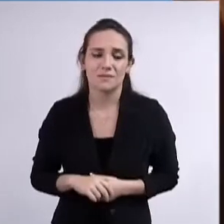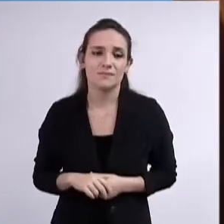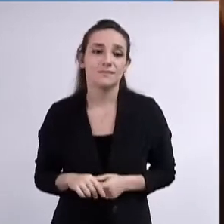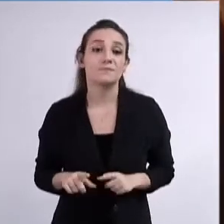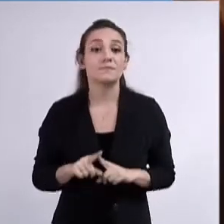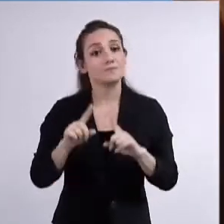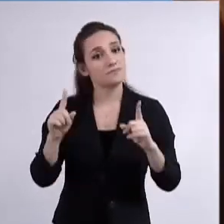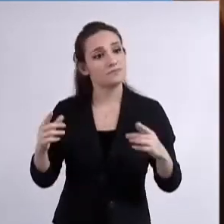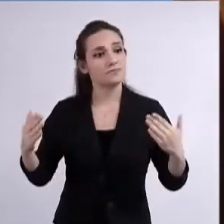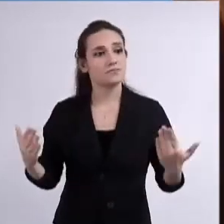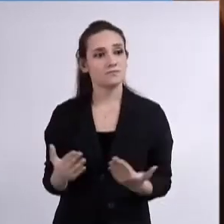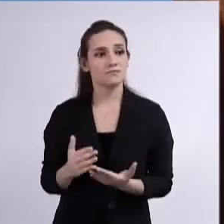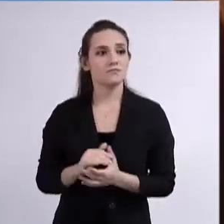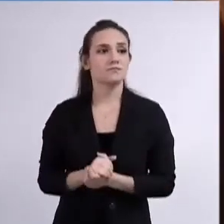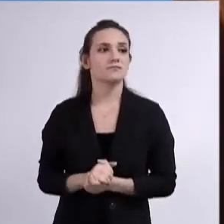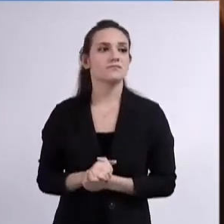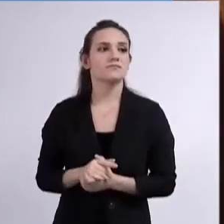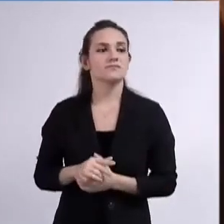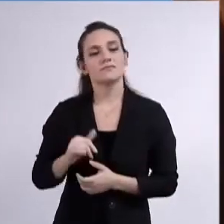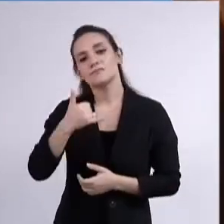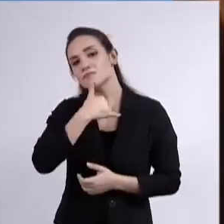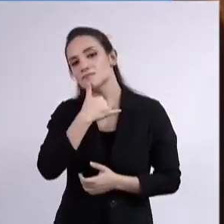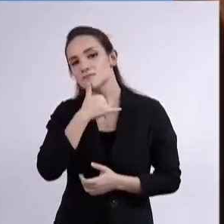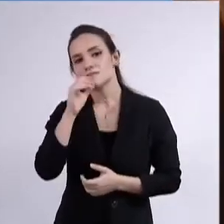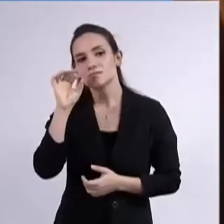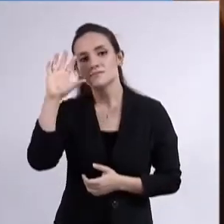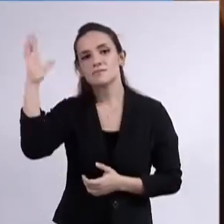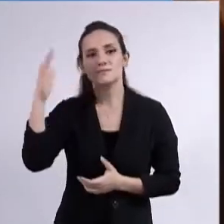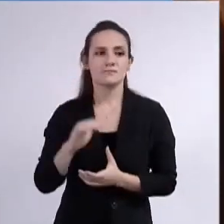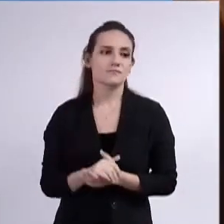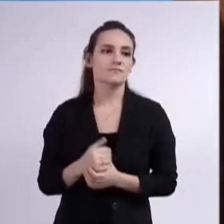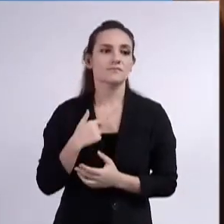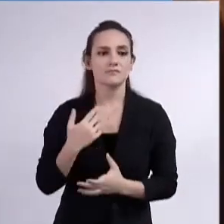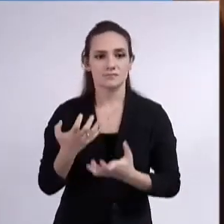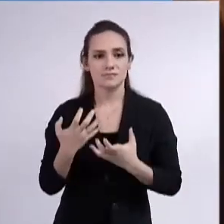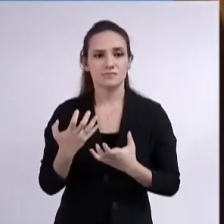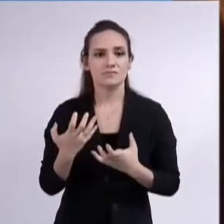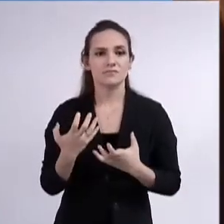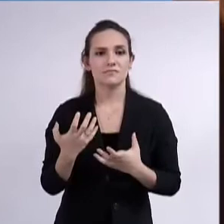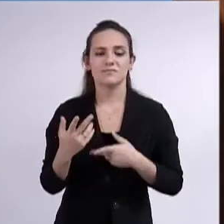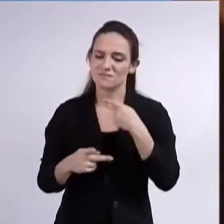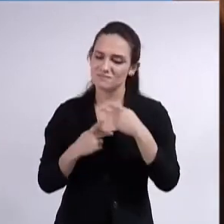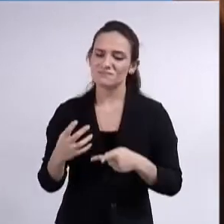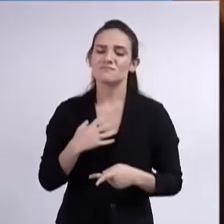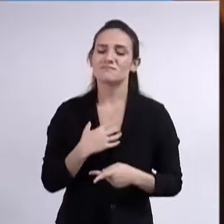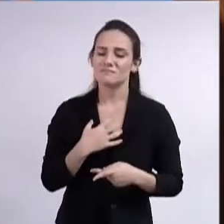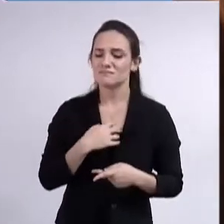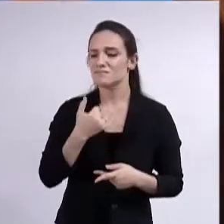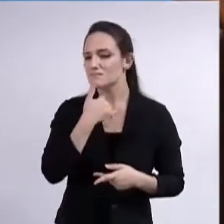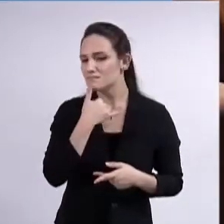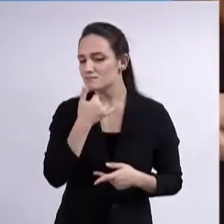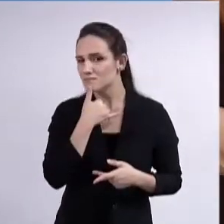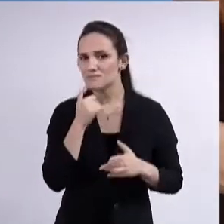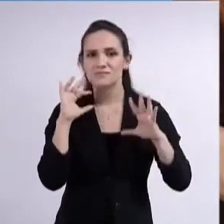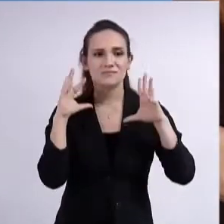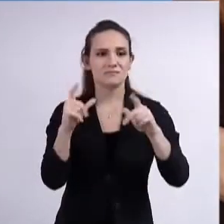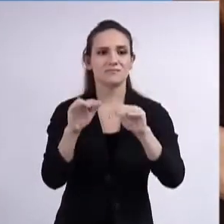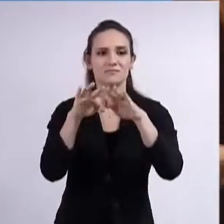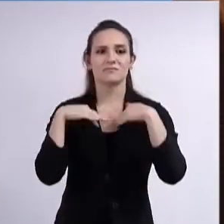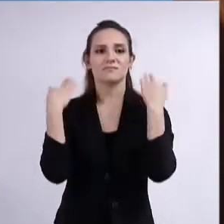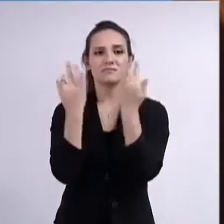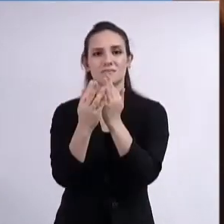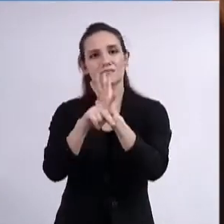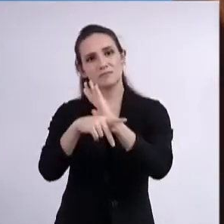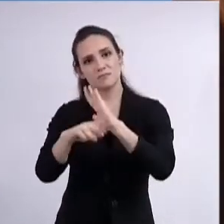hoje esse retrato triste, e queremos aqui deixar registrado o nosso sentimento de pesar a todos os